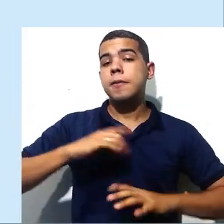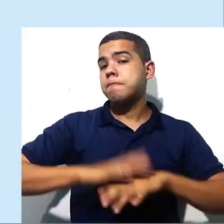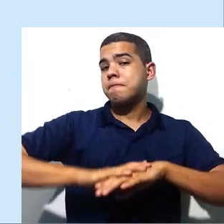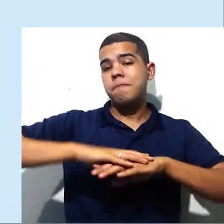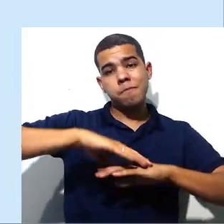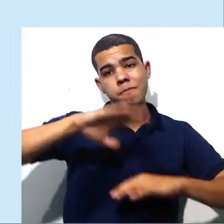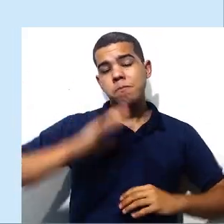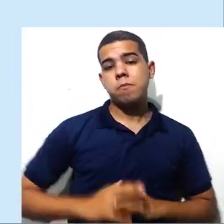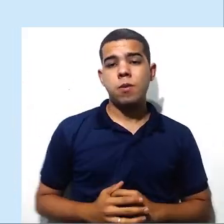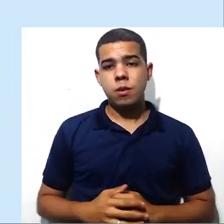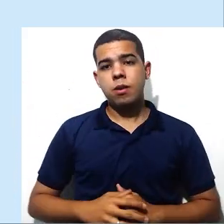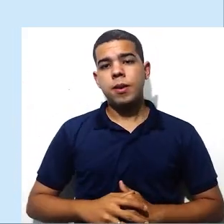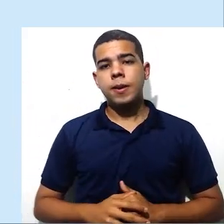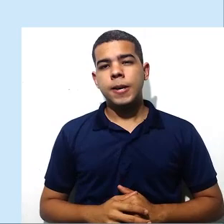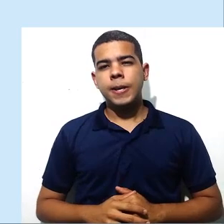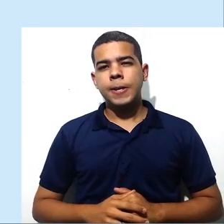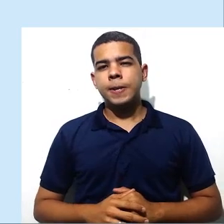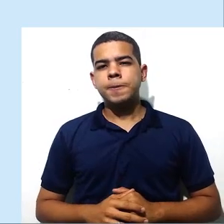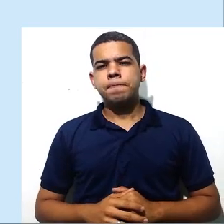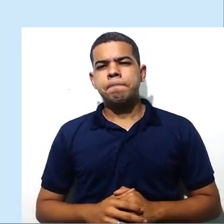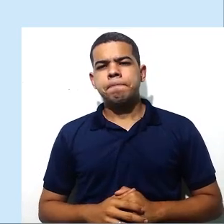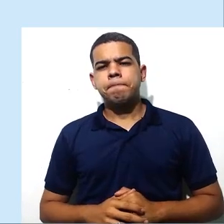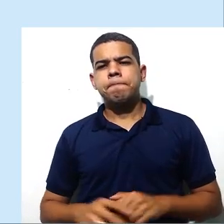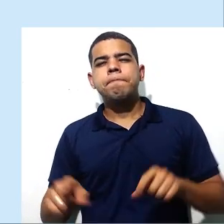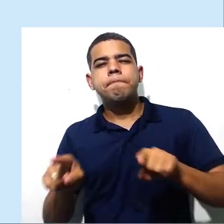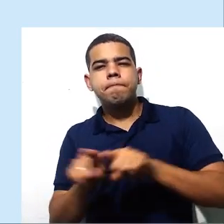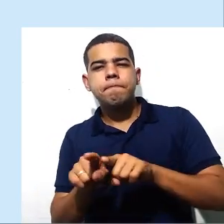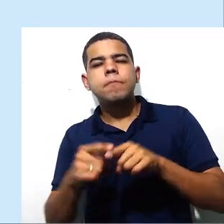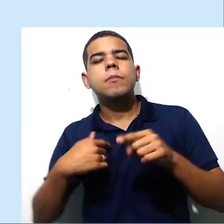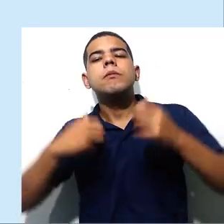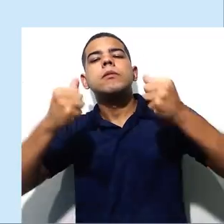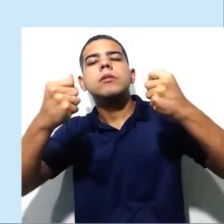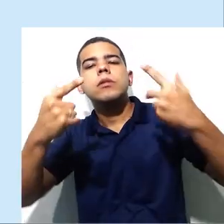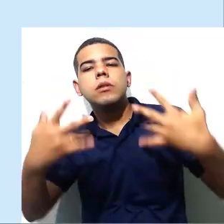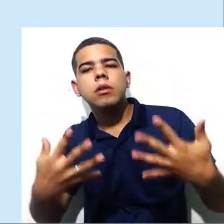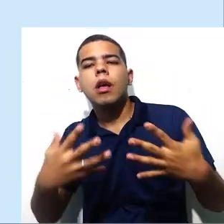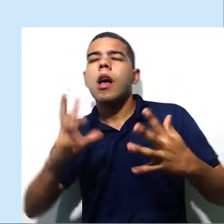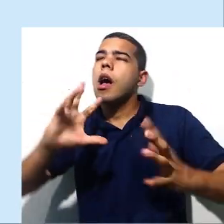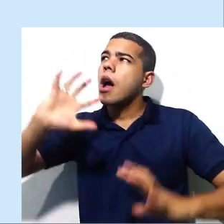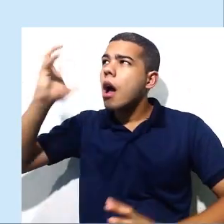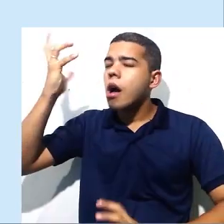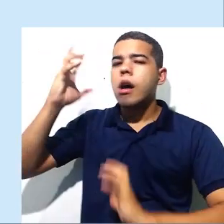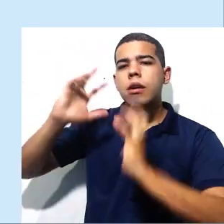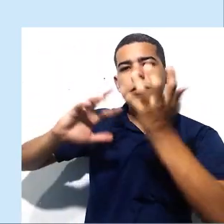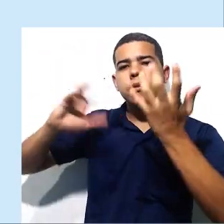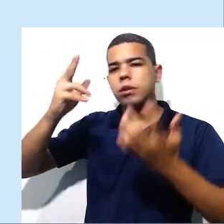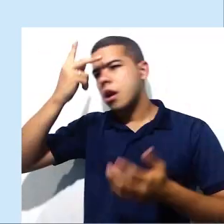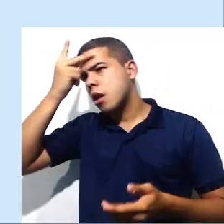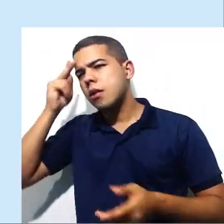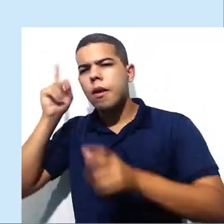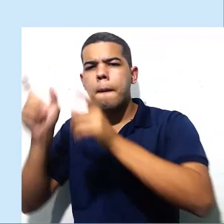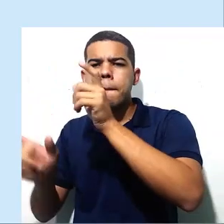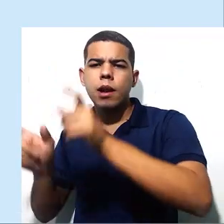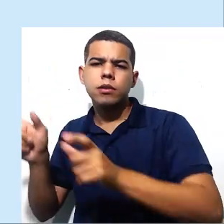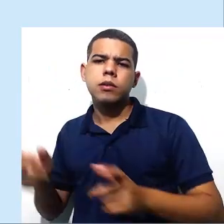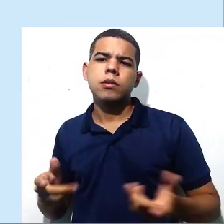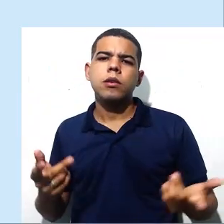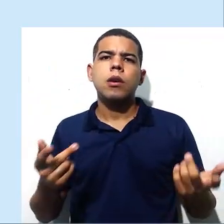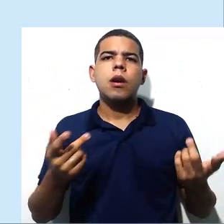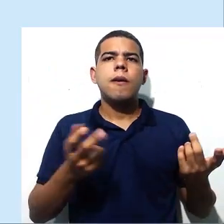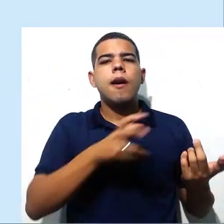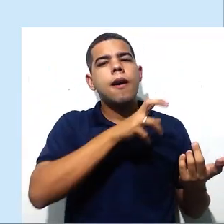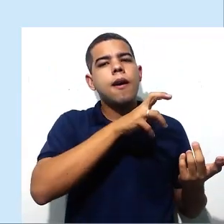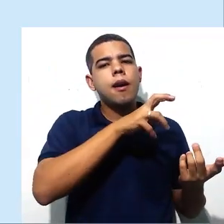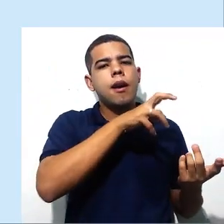radiação ultravioleta. Além disso, como eu estou falando das consequências que acontecem tanto com o ser humano quanto com